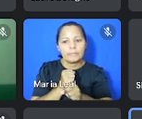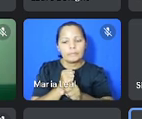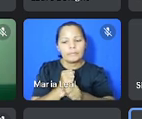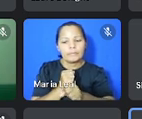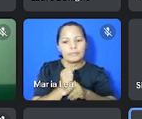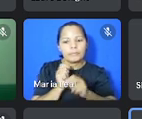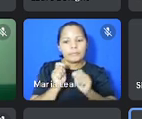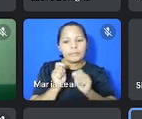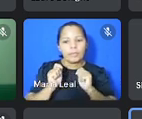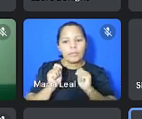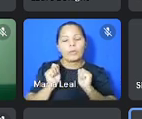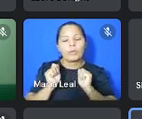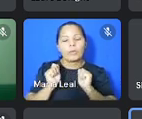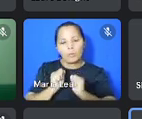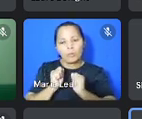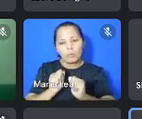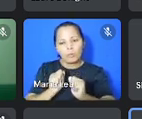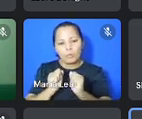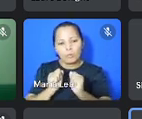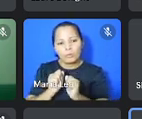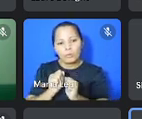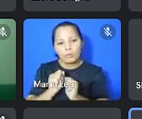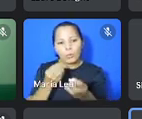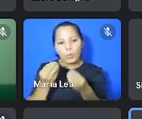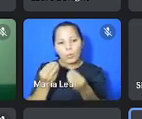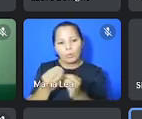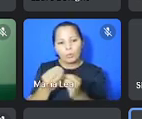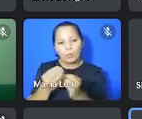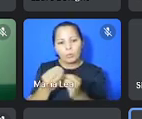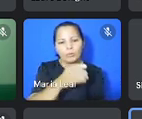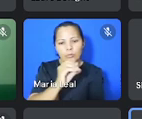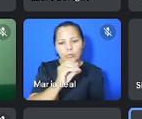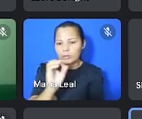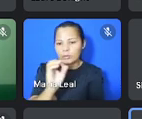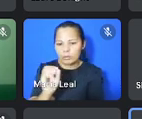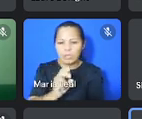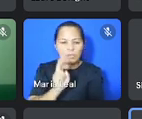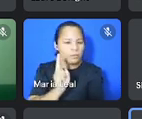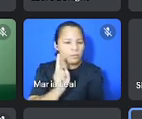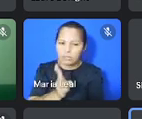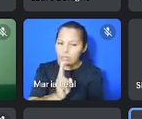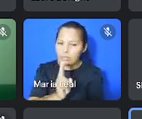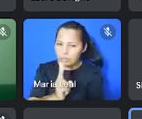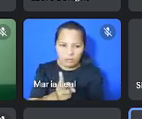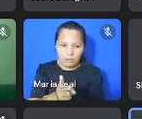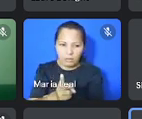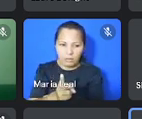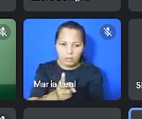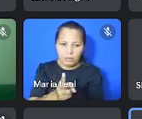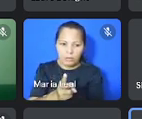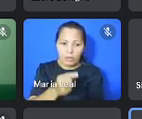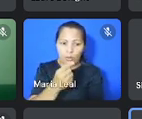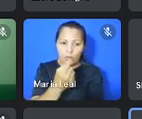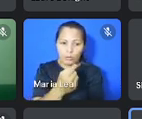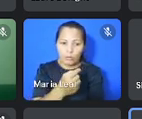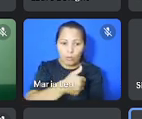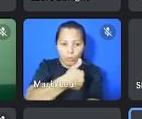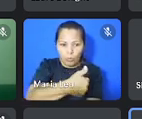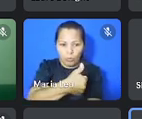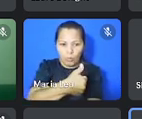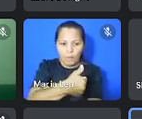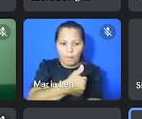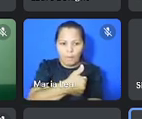posso fazer, como 200 é constante, eu coloco em evidência. Então, vai ficar 1 menos